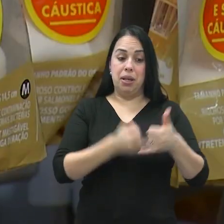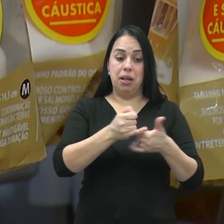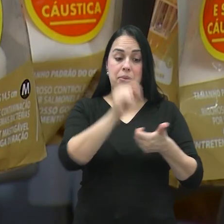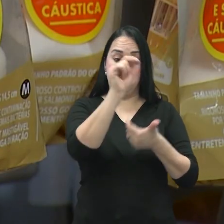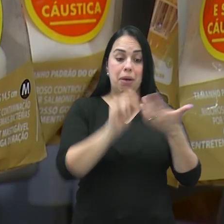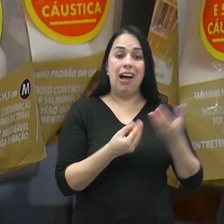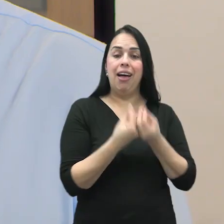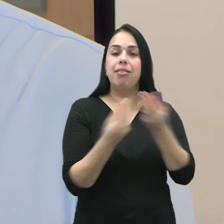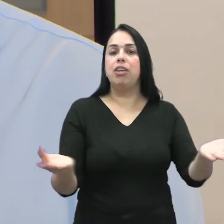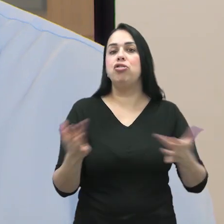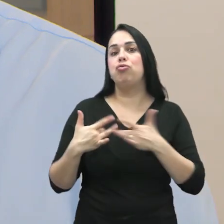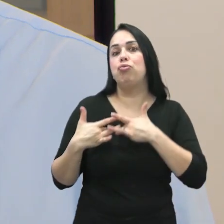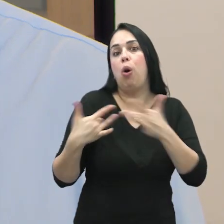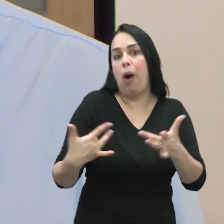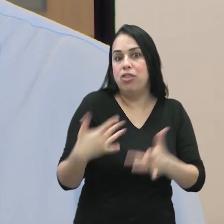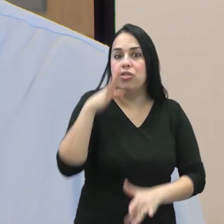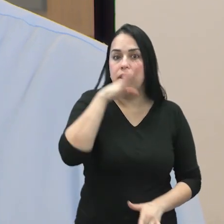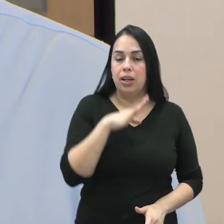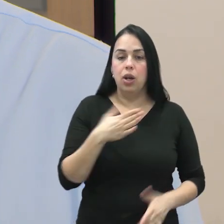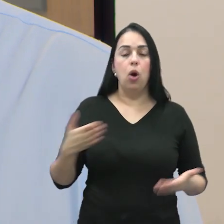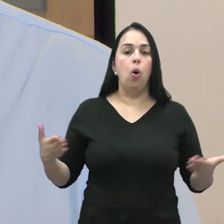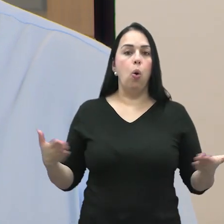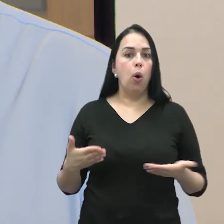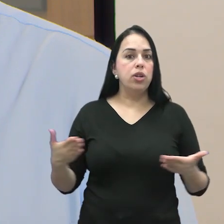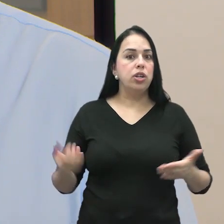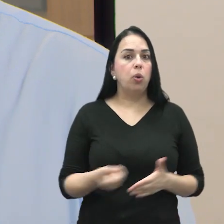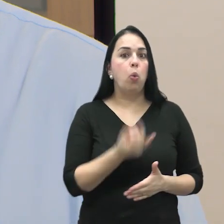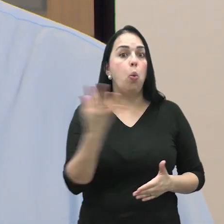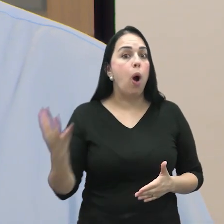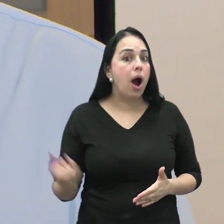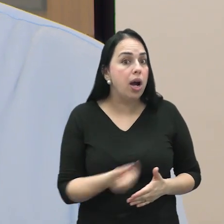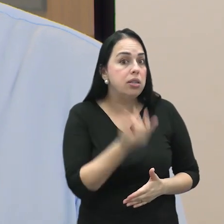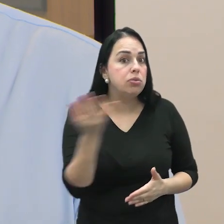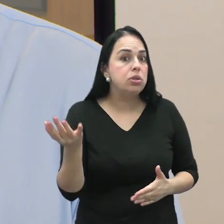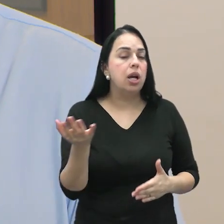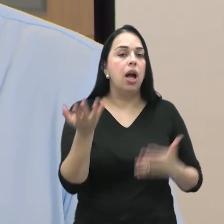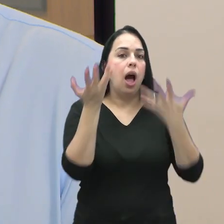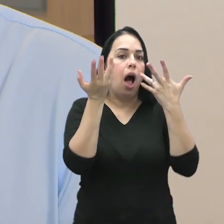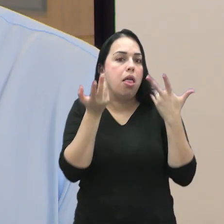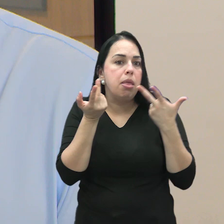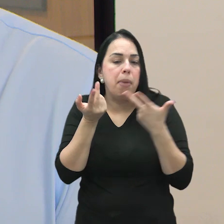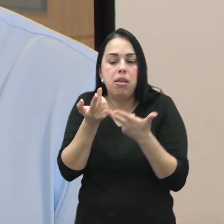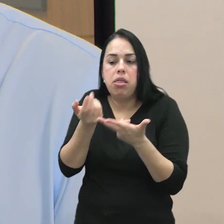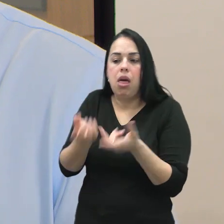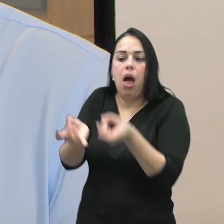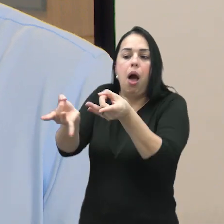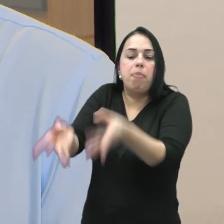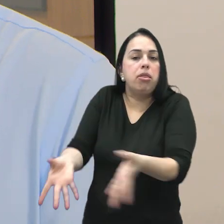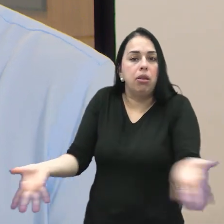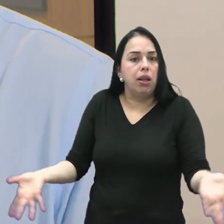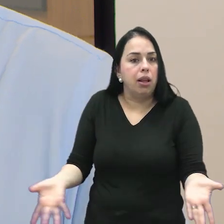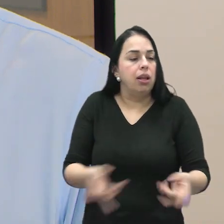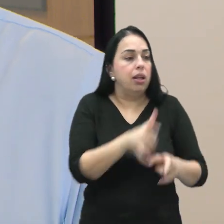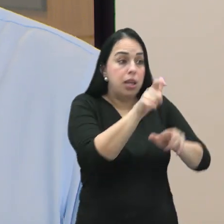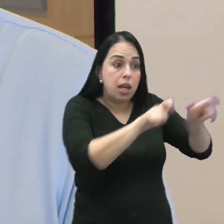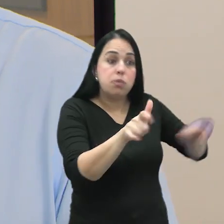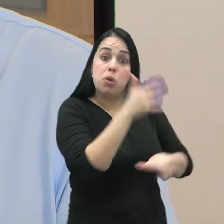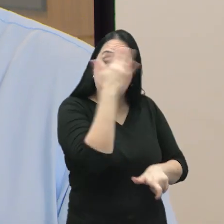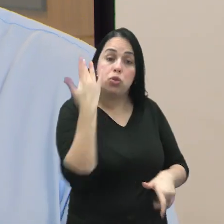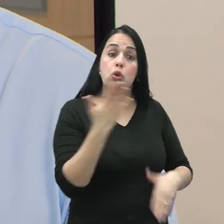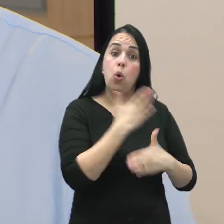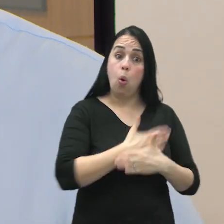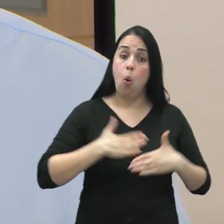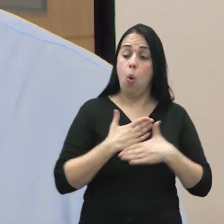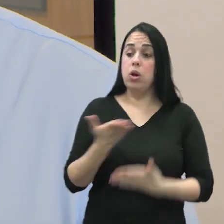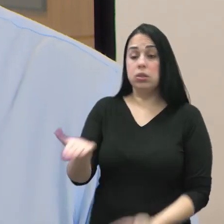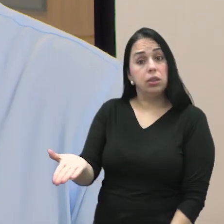e brinquedos. Nós entendemos que hoje na cidade há muitos animais abandonados e pessoas de bom coração, pessoas